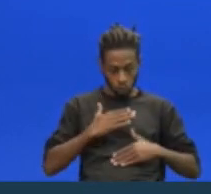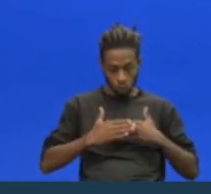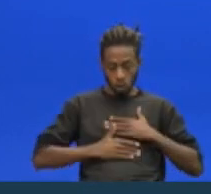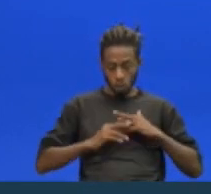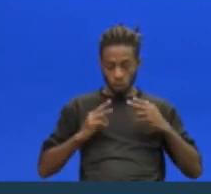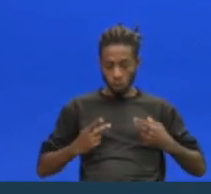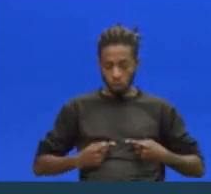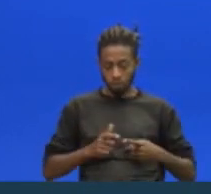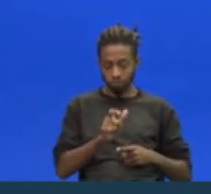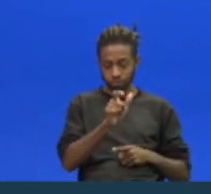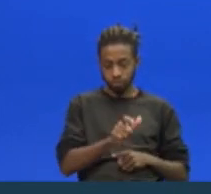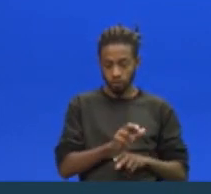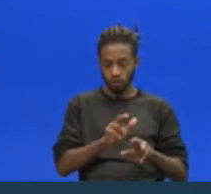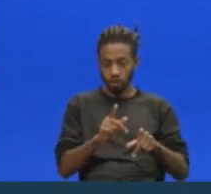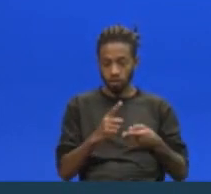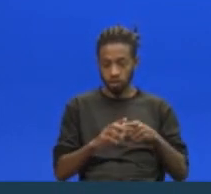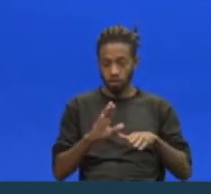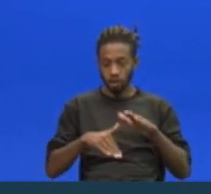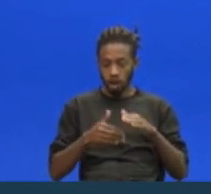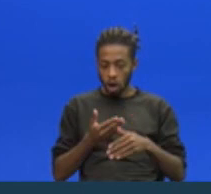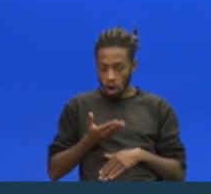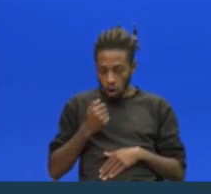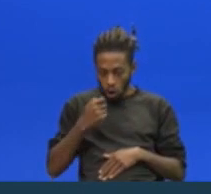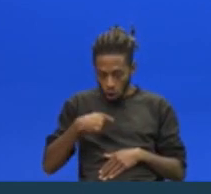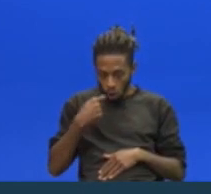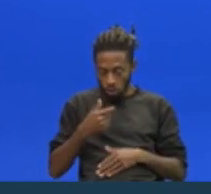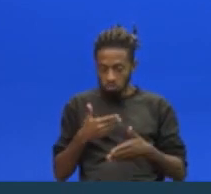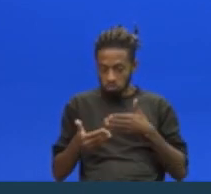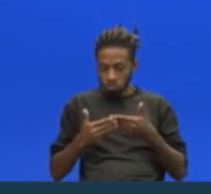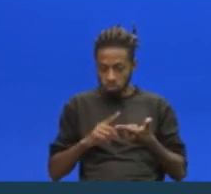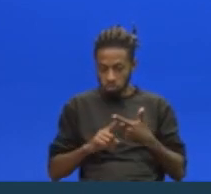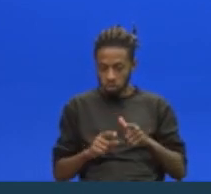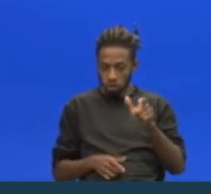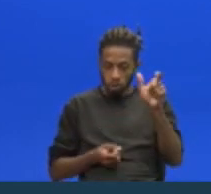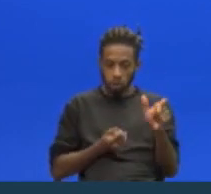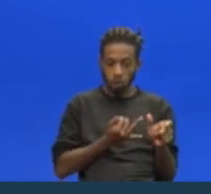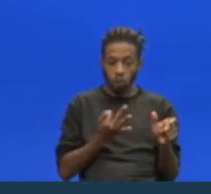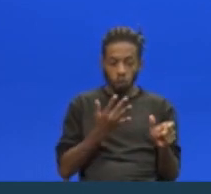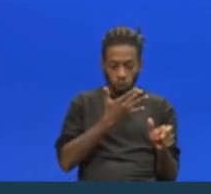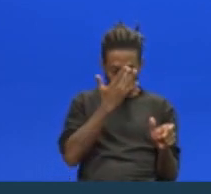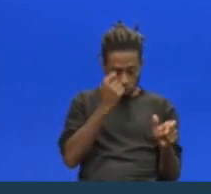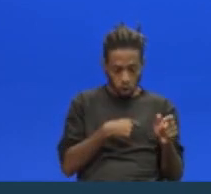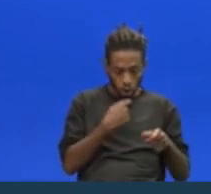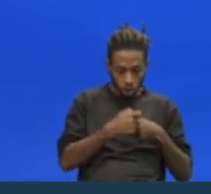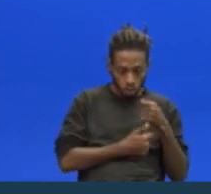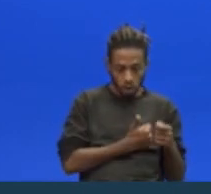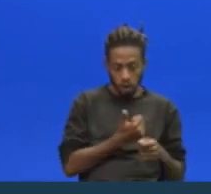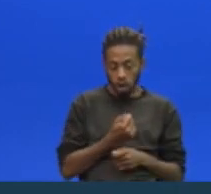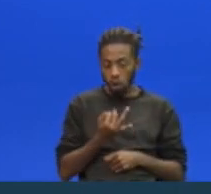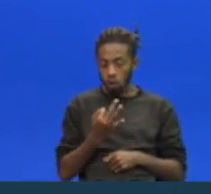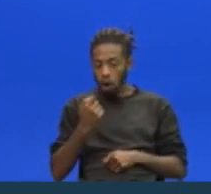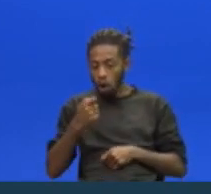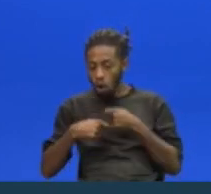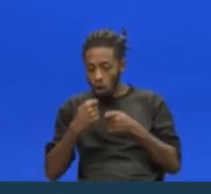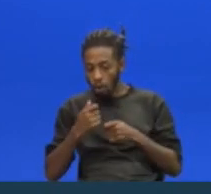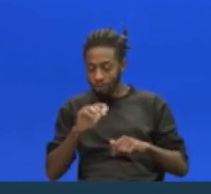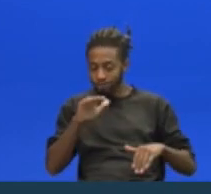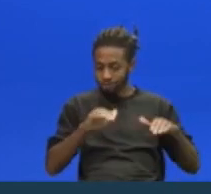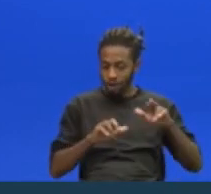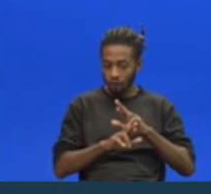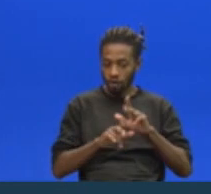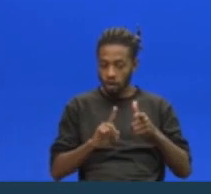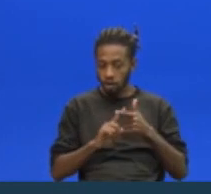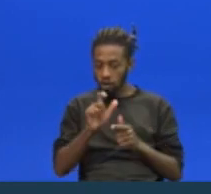da ingestão de uma determinada substância, o quanto que um indivíduo ingere em relação ao outro, o quanto que o indivíduo é sedentário e o